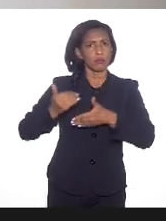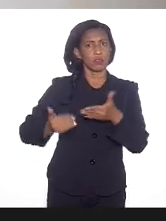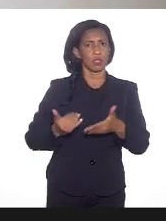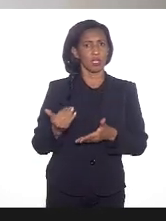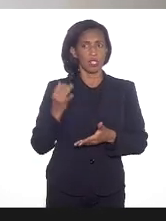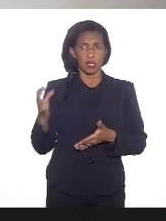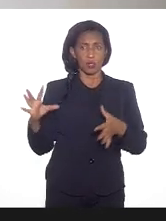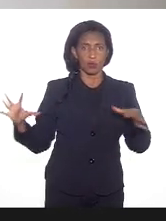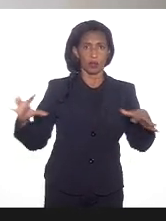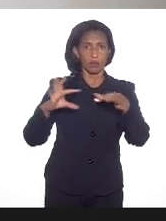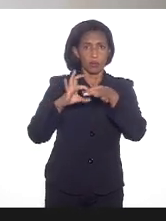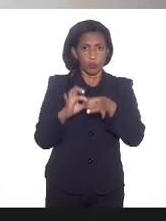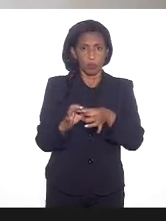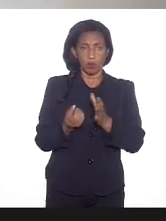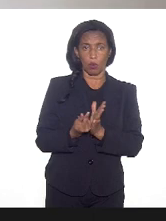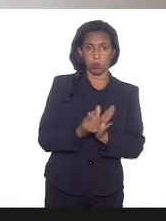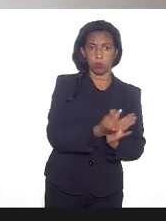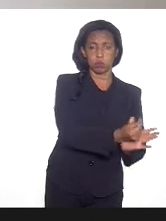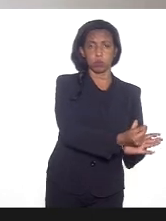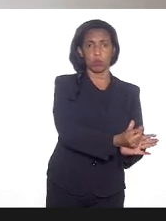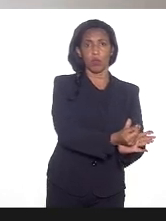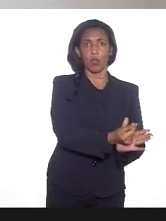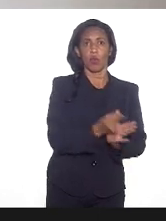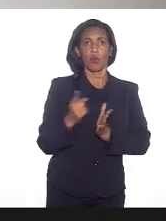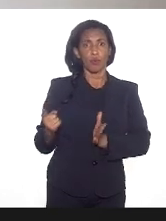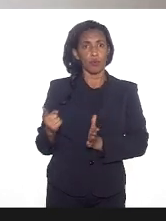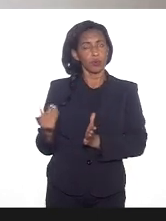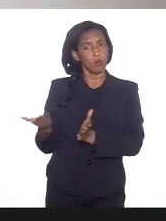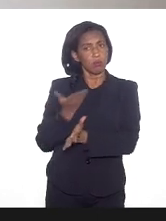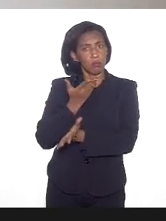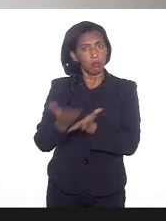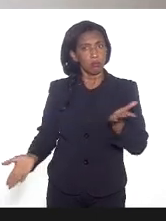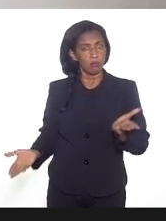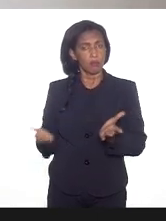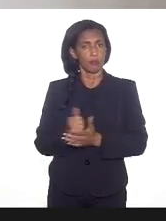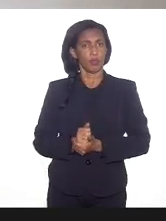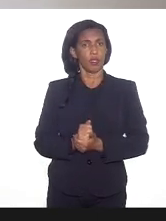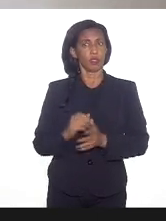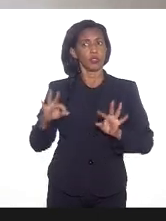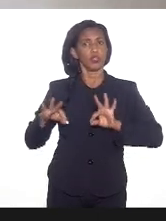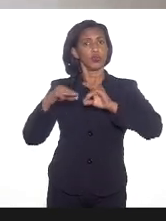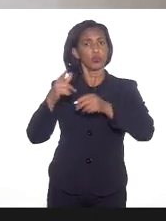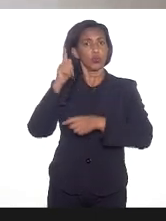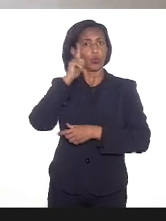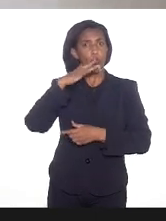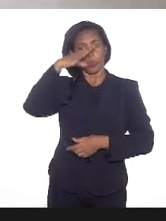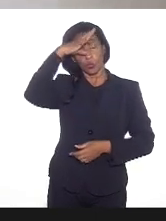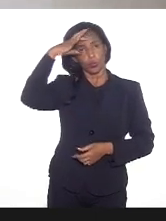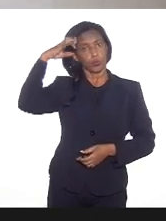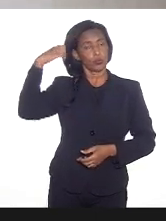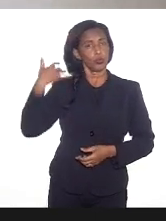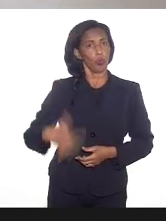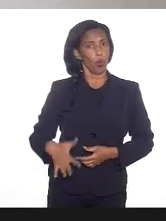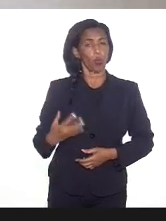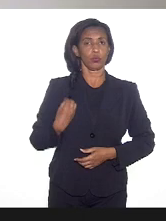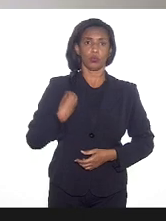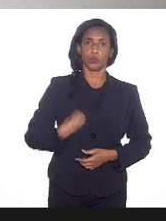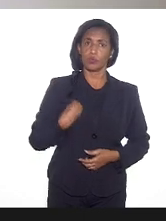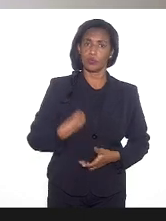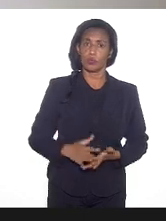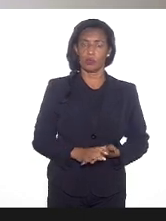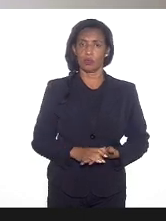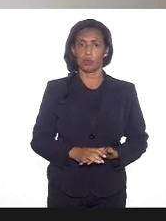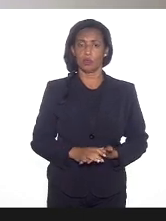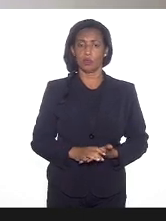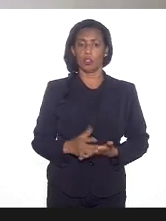vinculação orçamentária, vão ser tungados daquilo que conquistaram com seu suor, com as suas vidas,